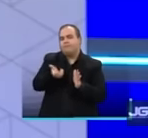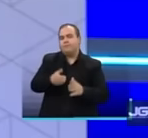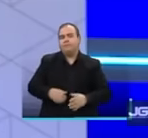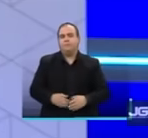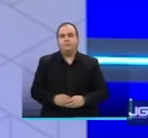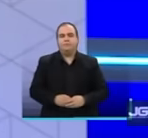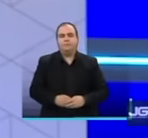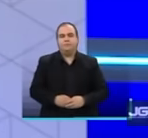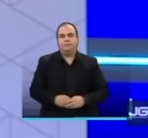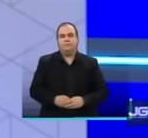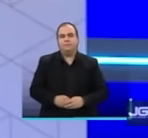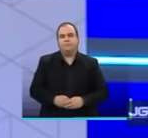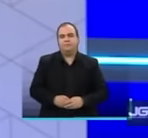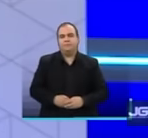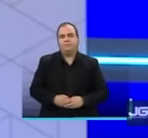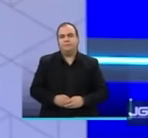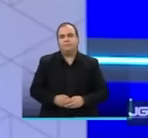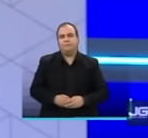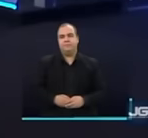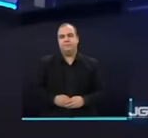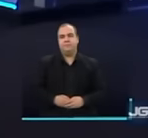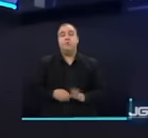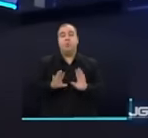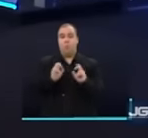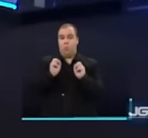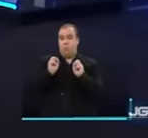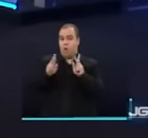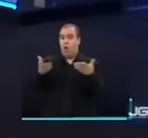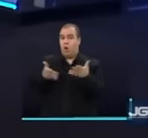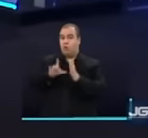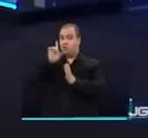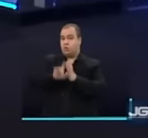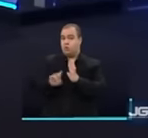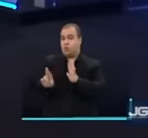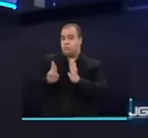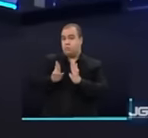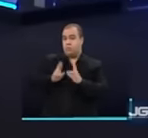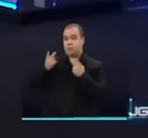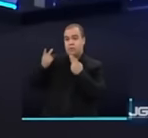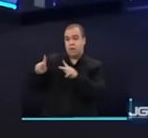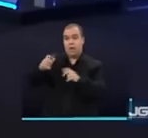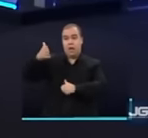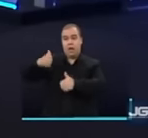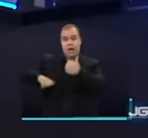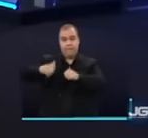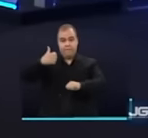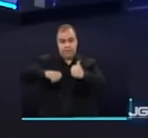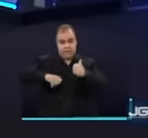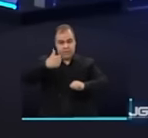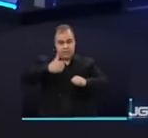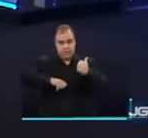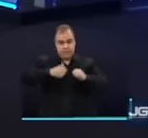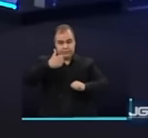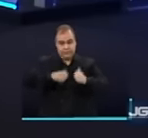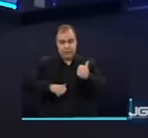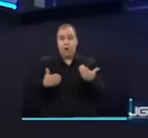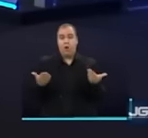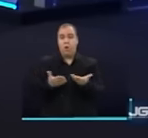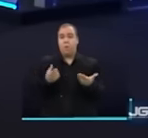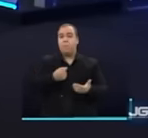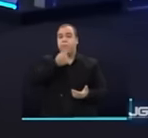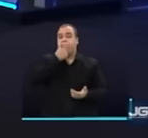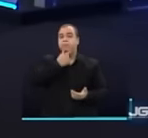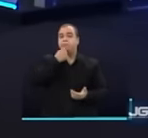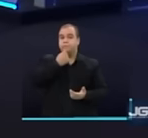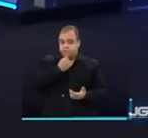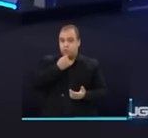Eita! Tocou... Porrada! Está sendo avaliado isso daí. Espera um minuto... O Guilherme Boulos ganhou o direito de